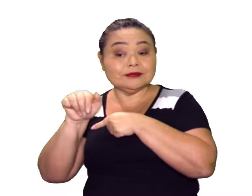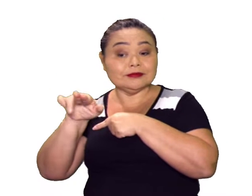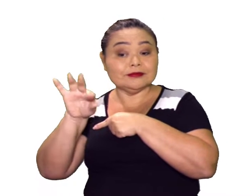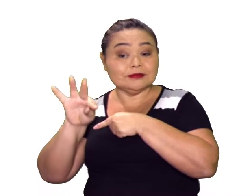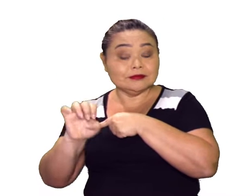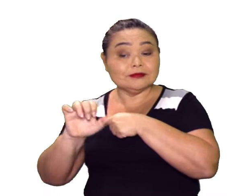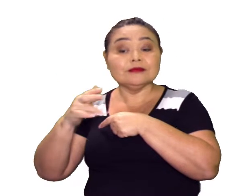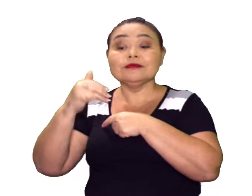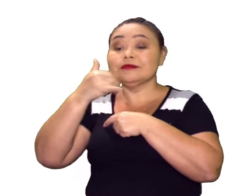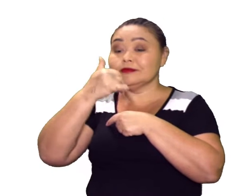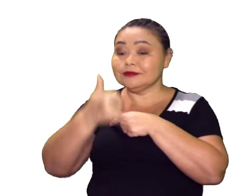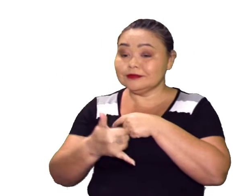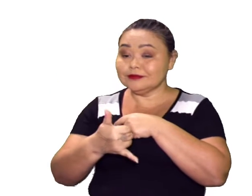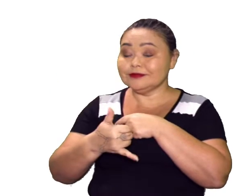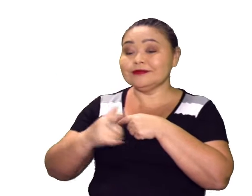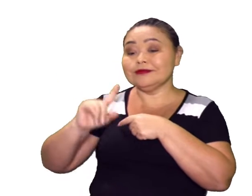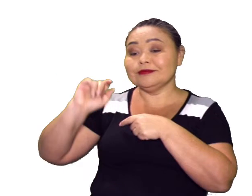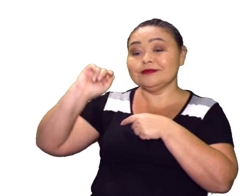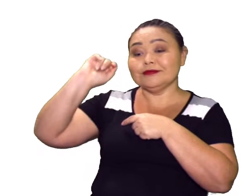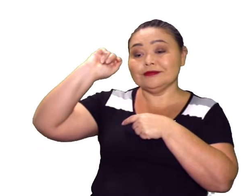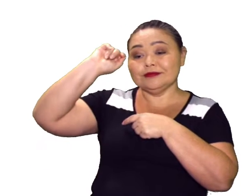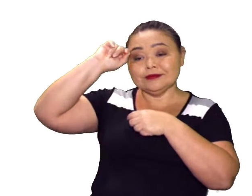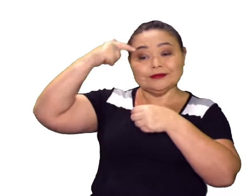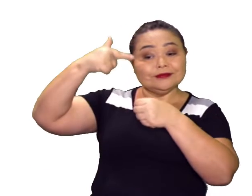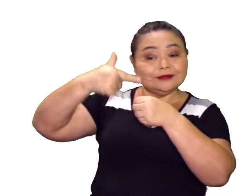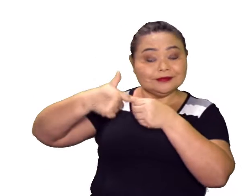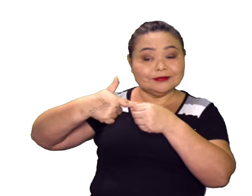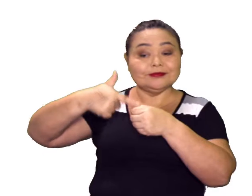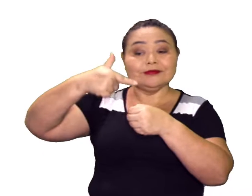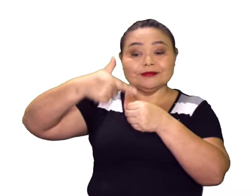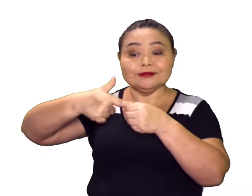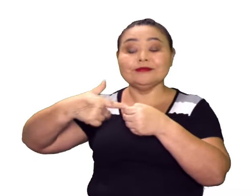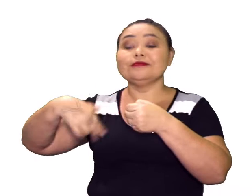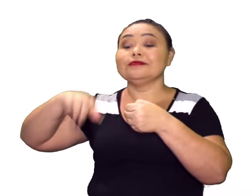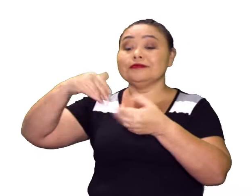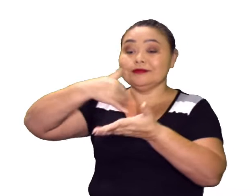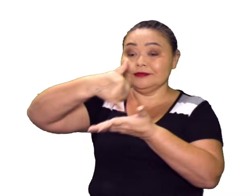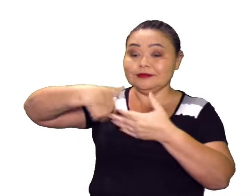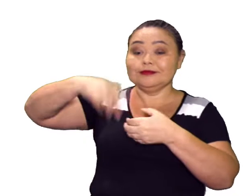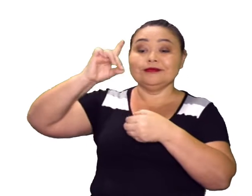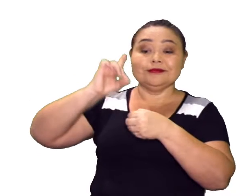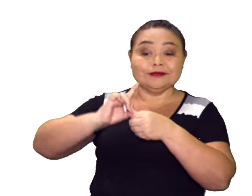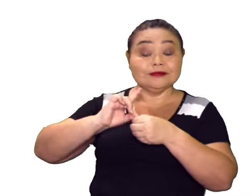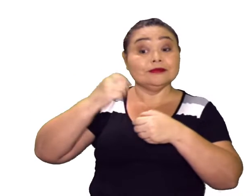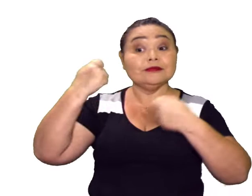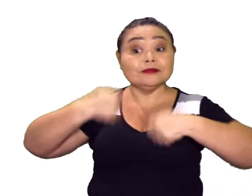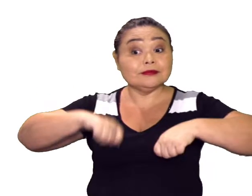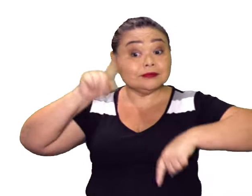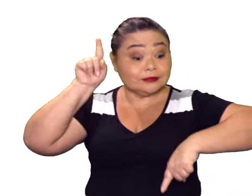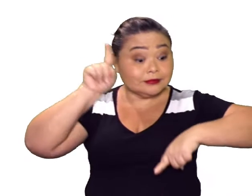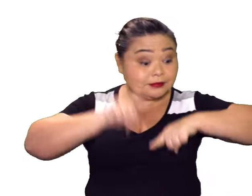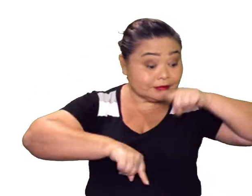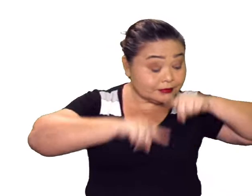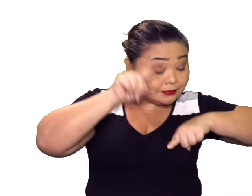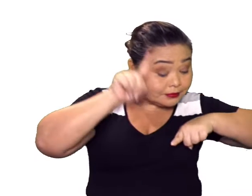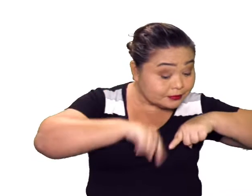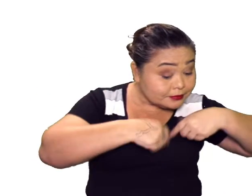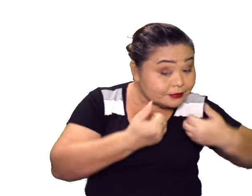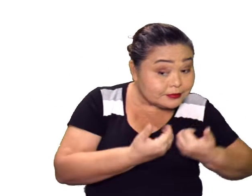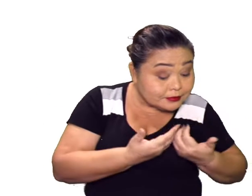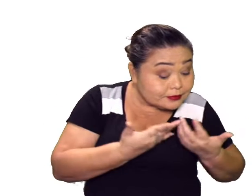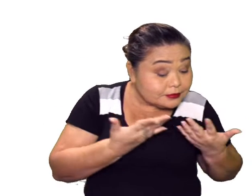fonte de energia o petróleo, a gasolina, o óleo diesel. E precisava de matéria-prima para o carro.